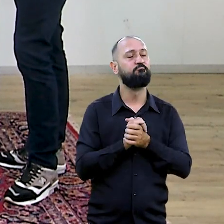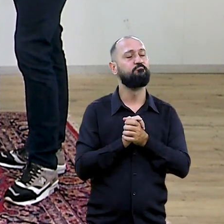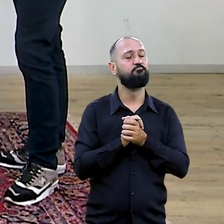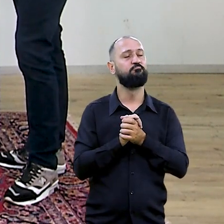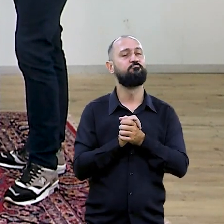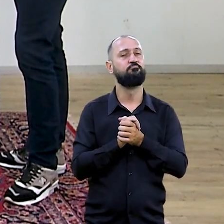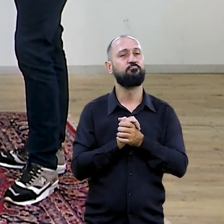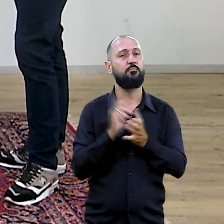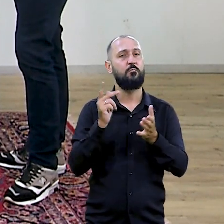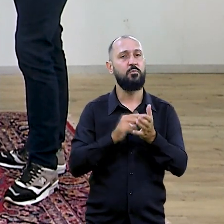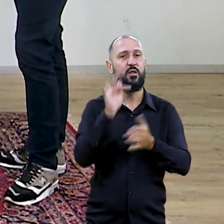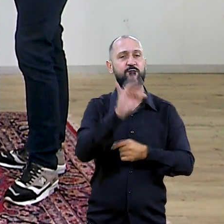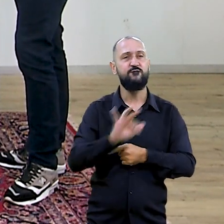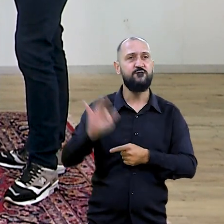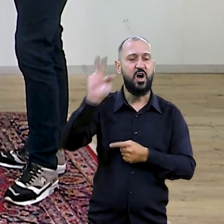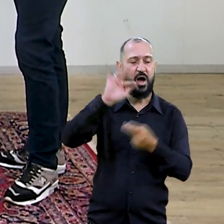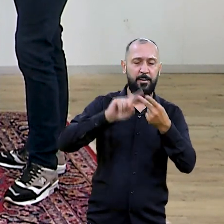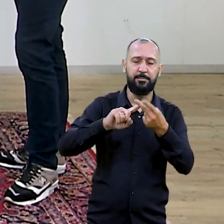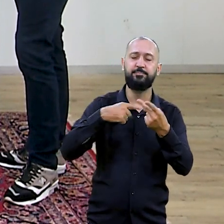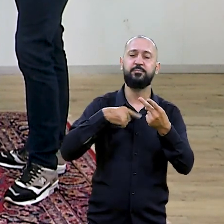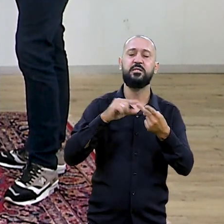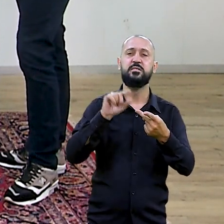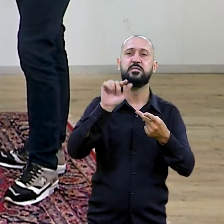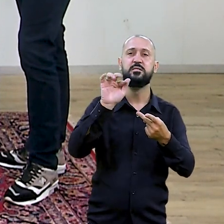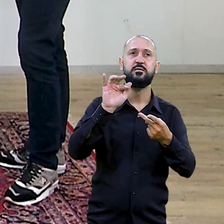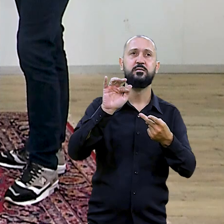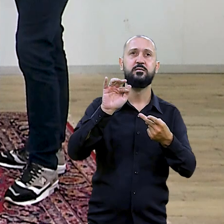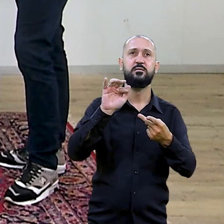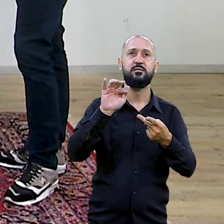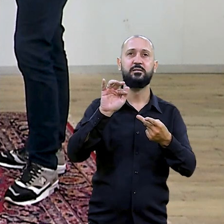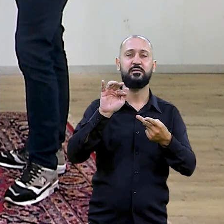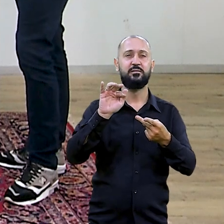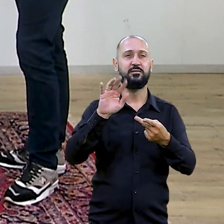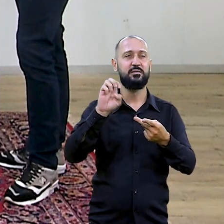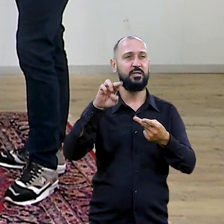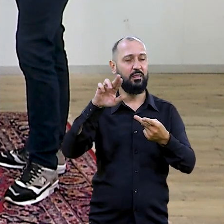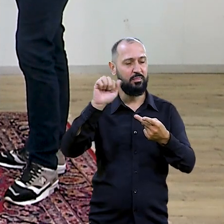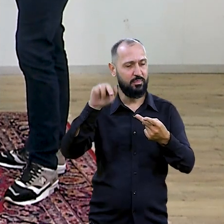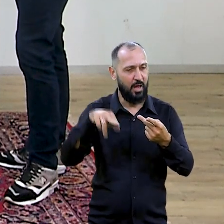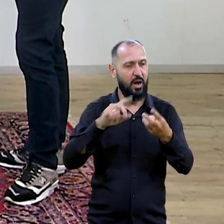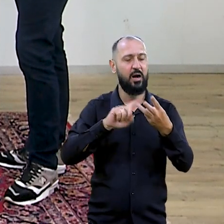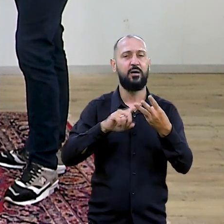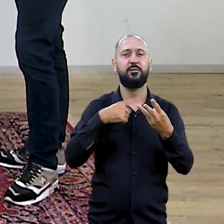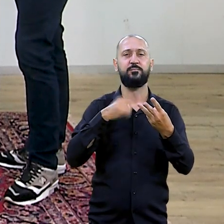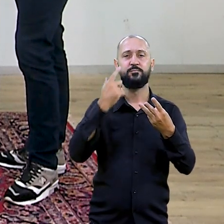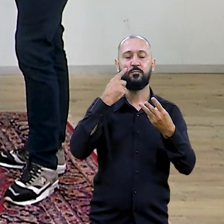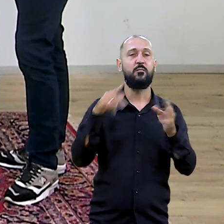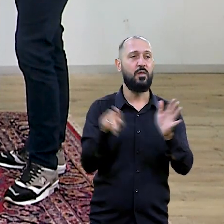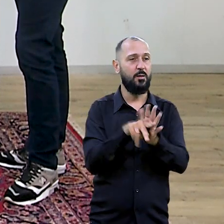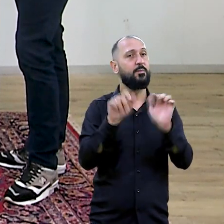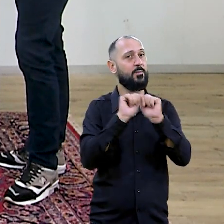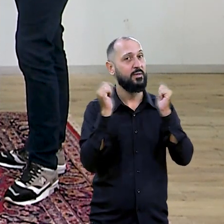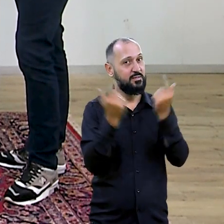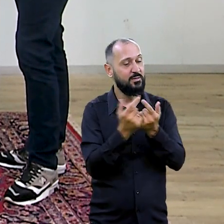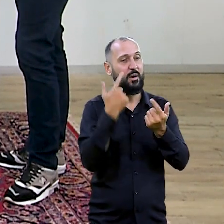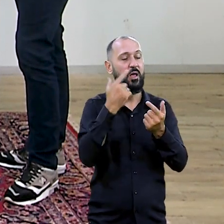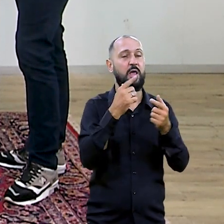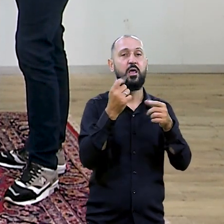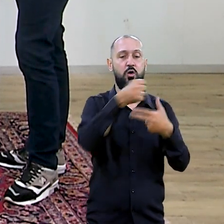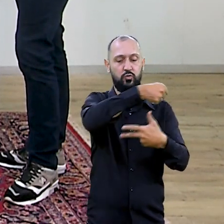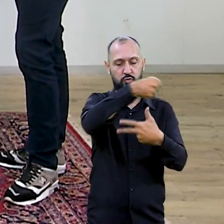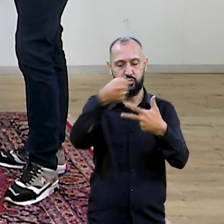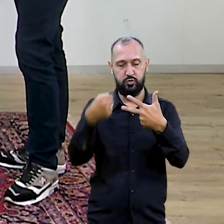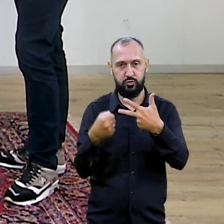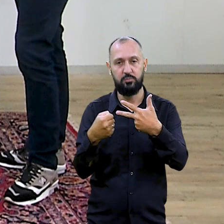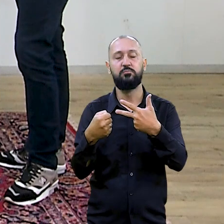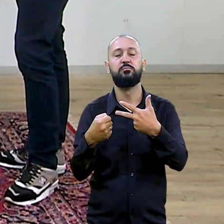de Justiça, Tribunal de Contas também, Ministério Público, todos eles têm a sua caixa, que a gente chama, né? Para